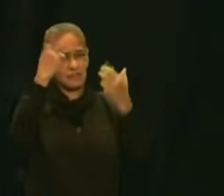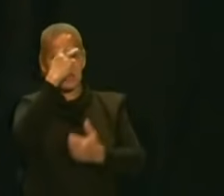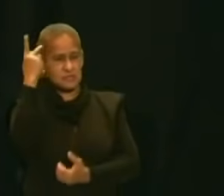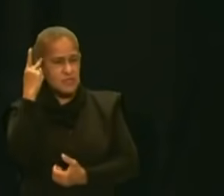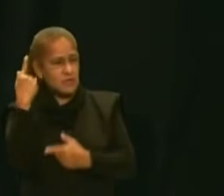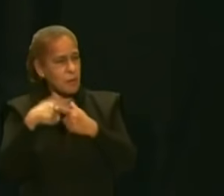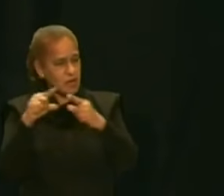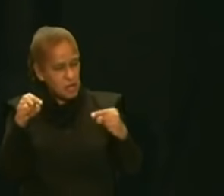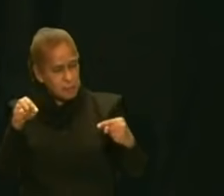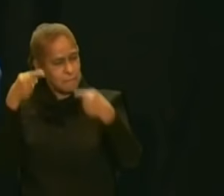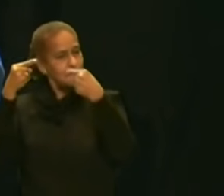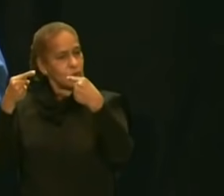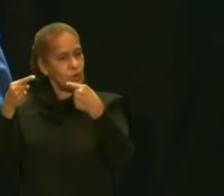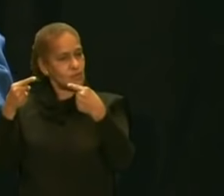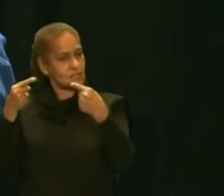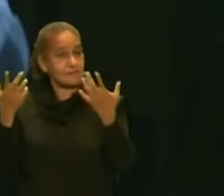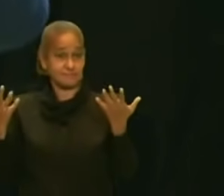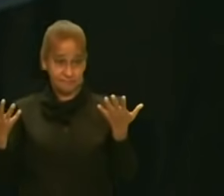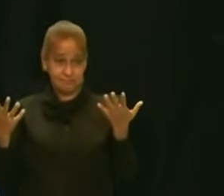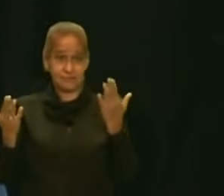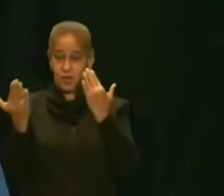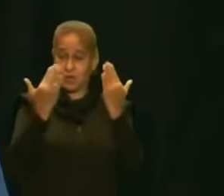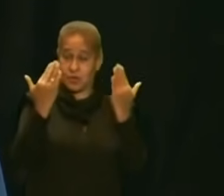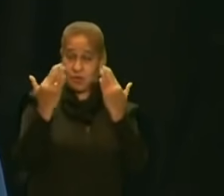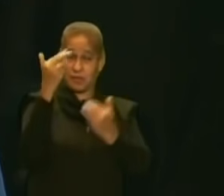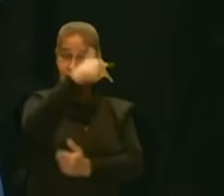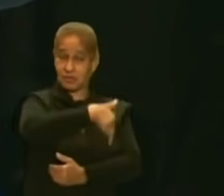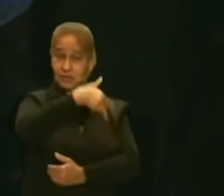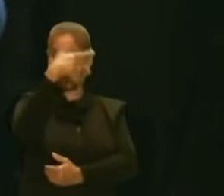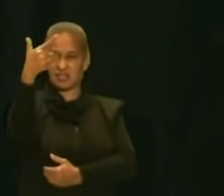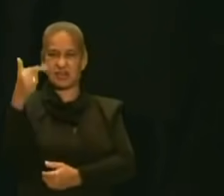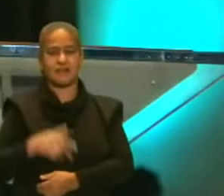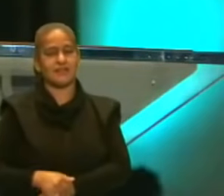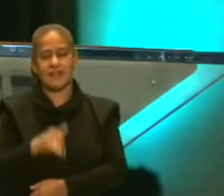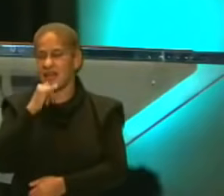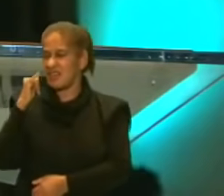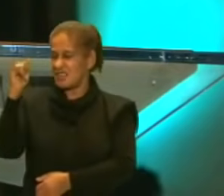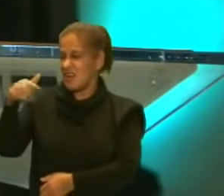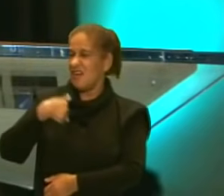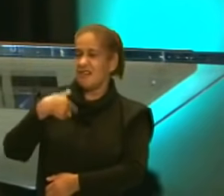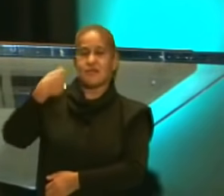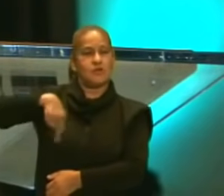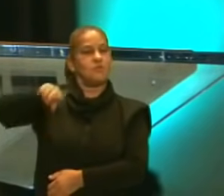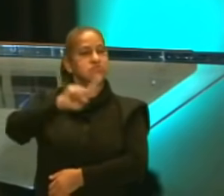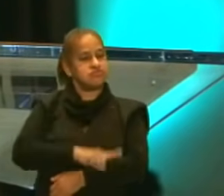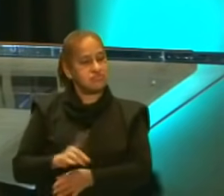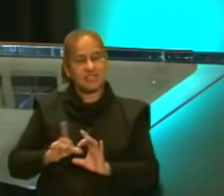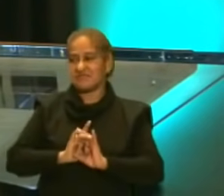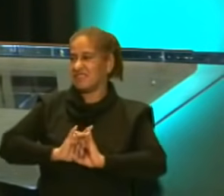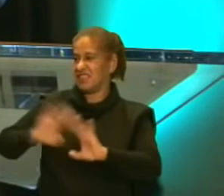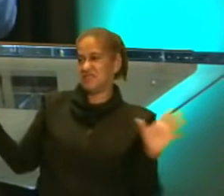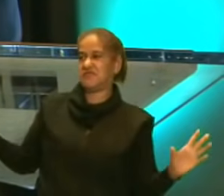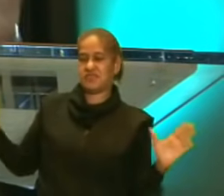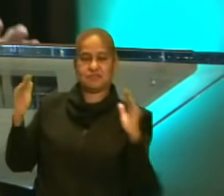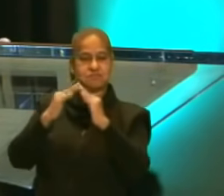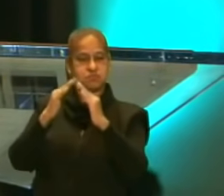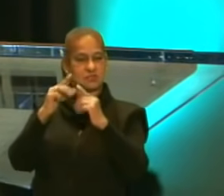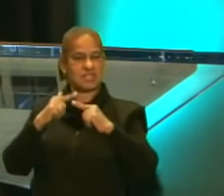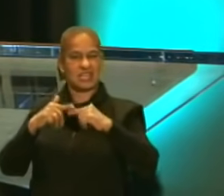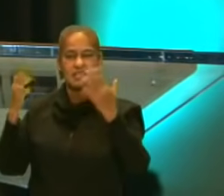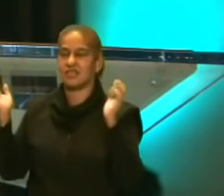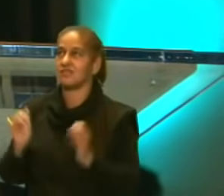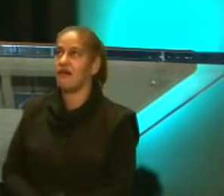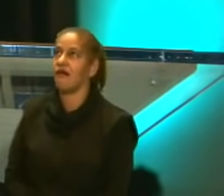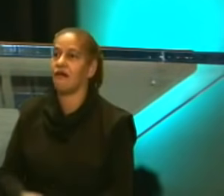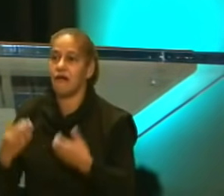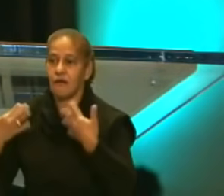que é o nascimento de Jesus, vão dizer: olha, nós fomos libertos da influência da igreja nesse mundo, depois de tantos anos